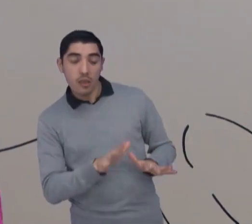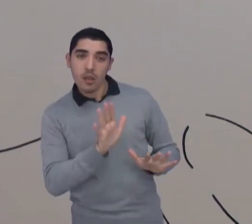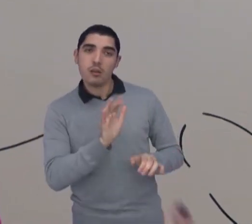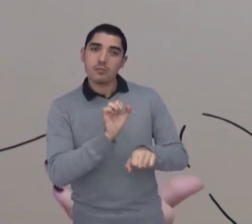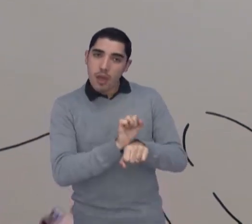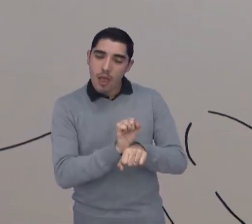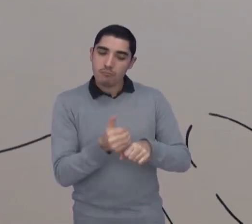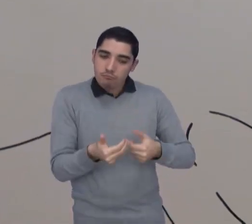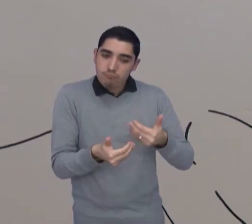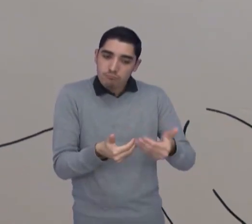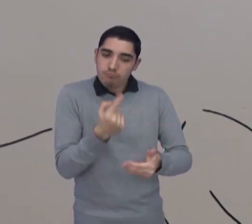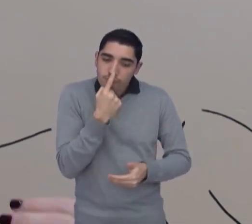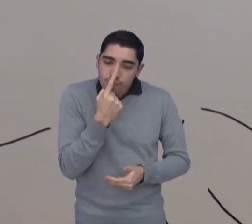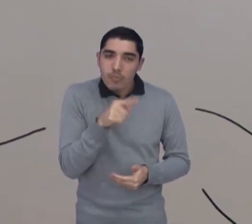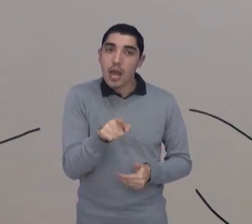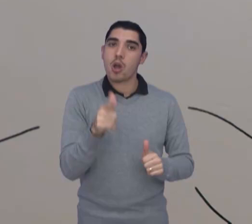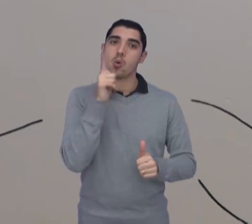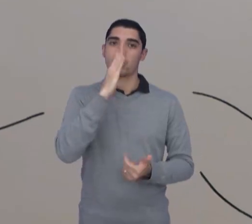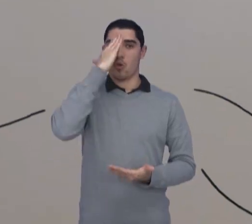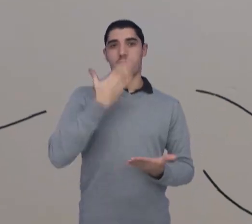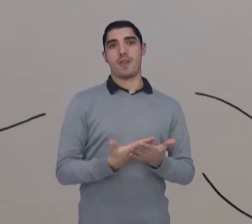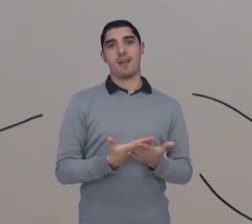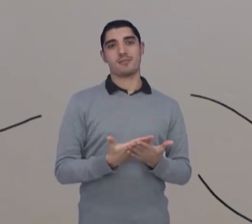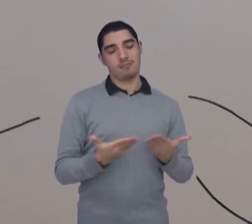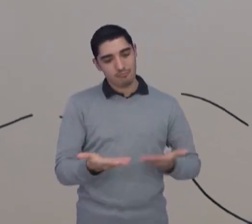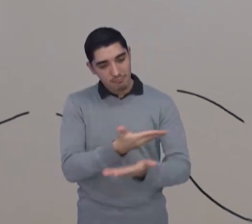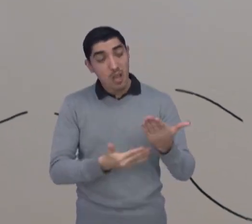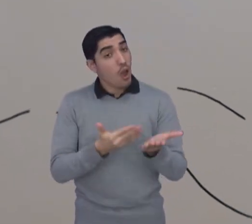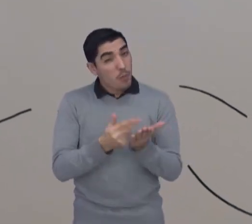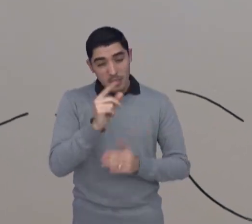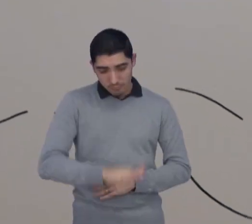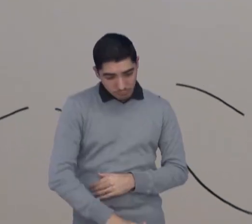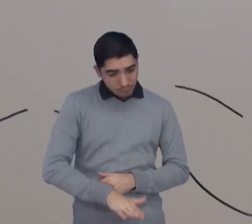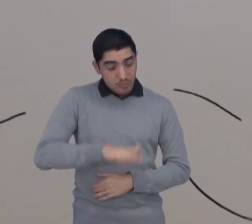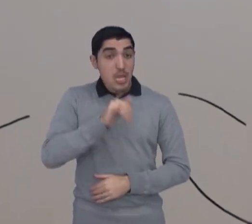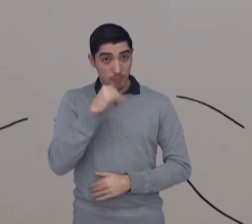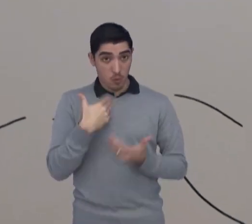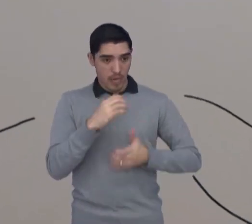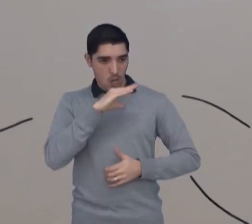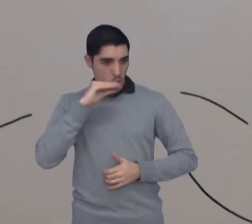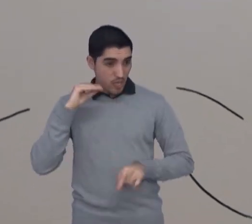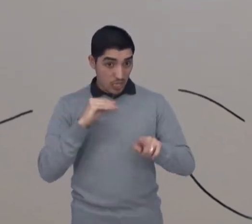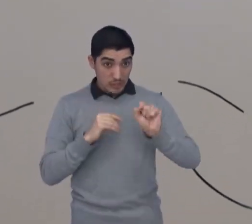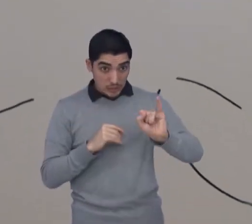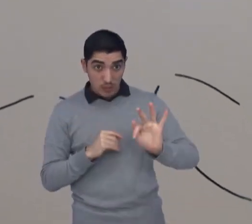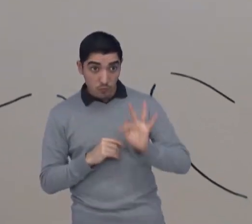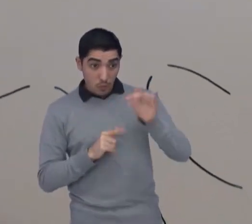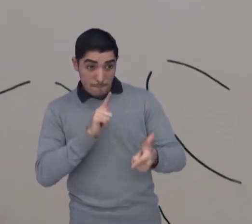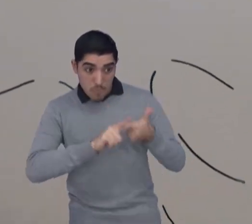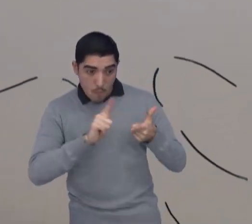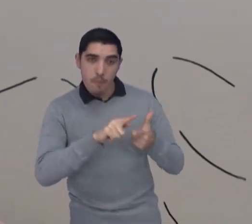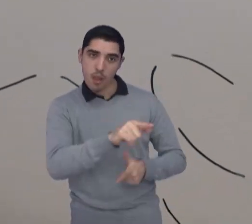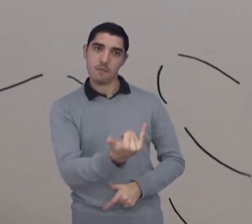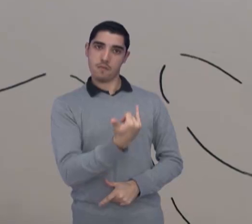para eles confiarem na gente. E eu falo que isso começa desde pequenininho, porque eu quero um adolescente que quando tem um problema, venha